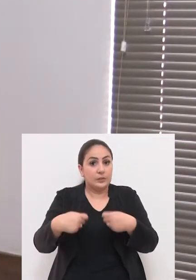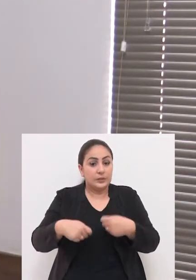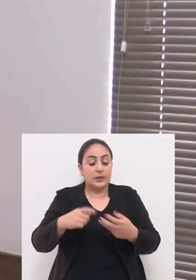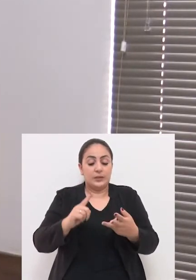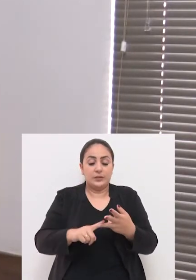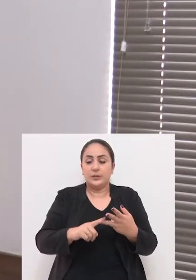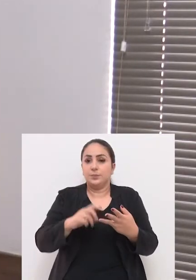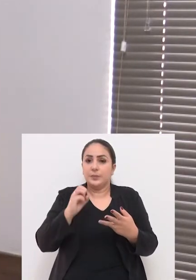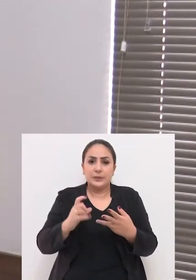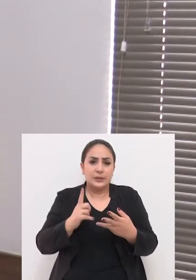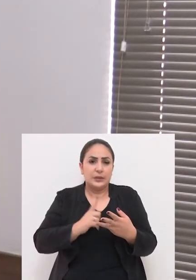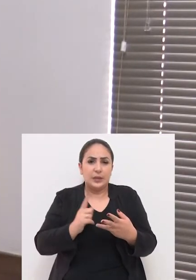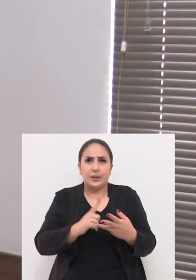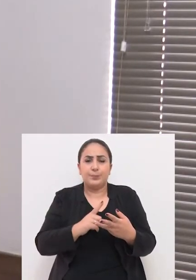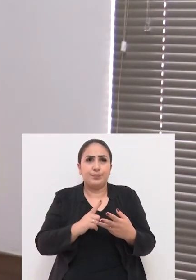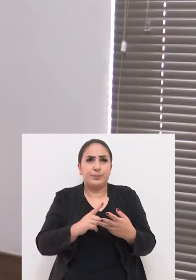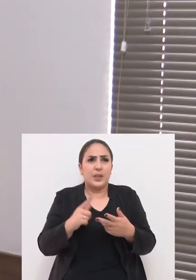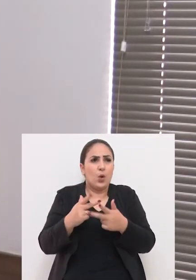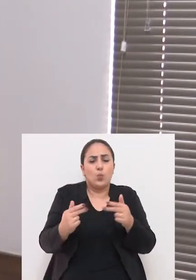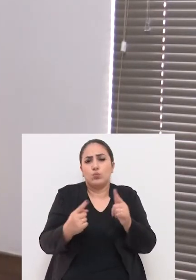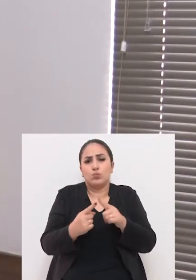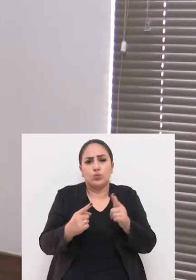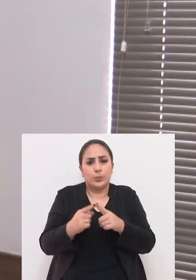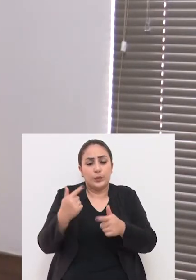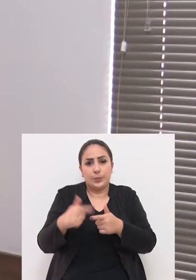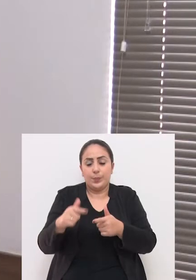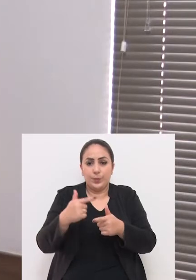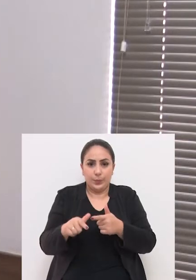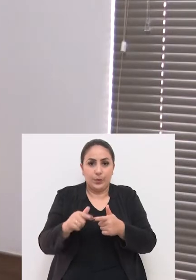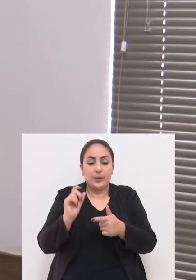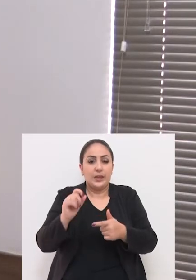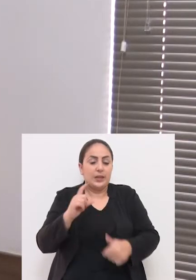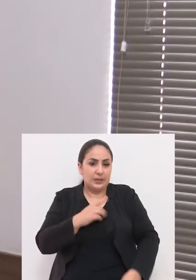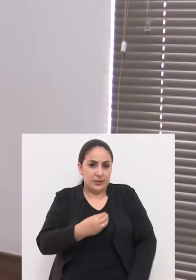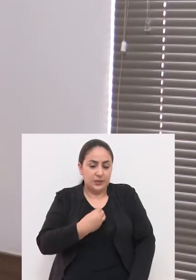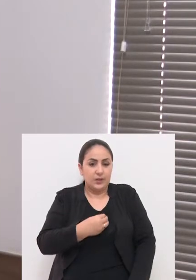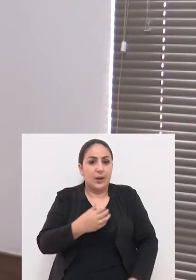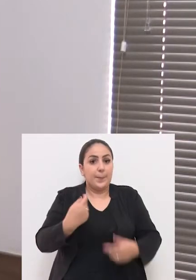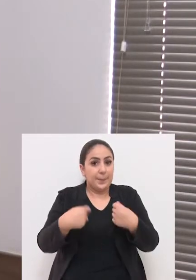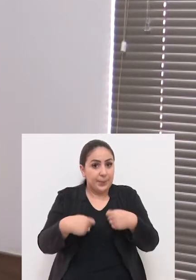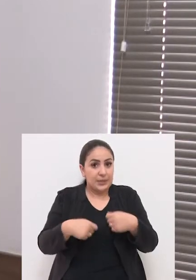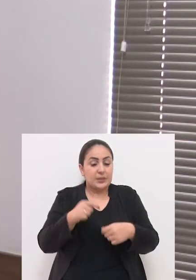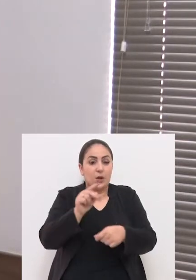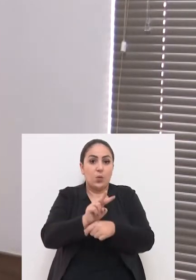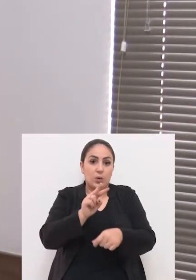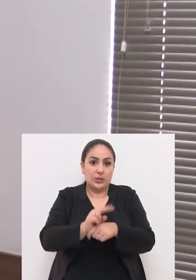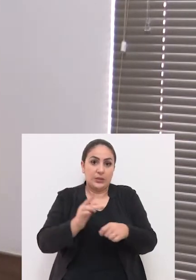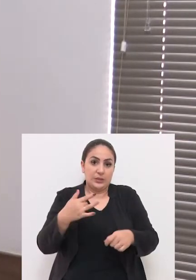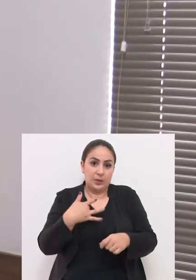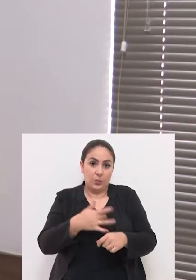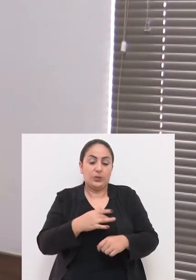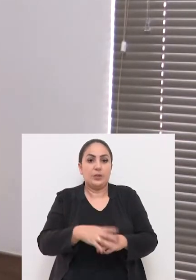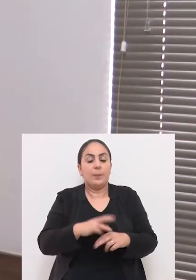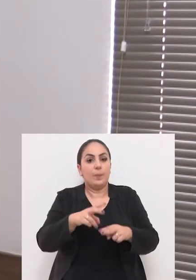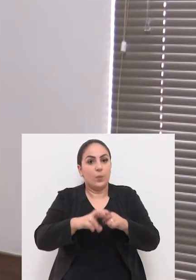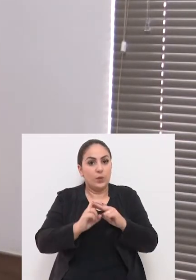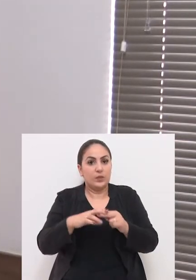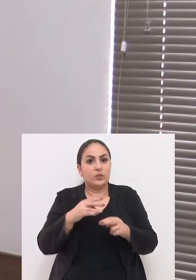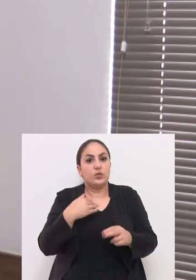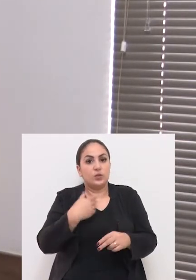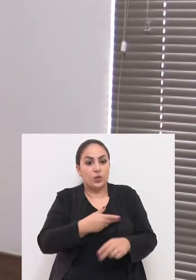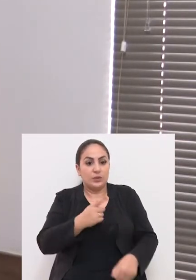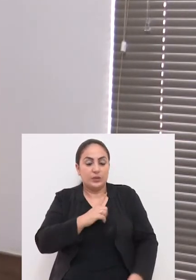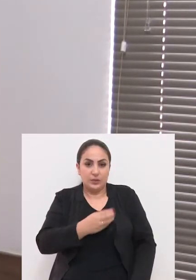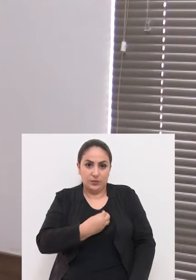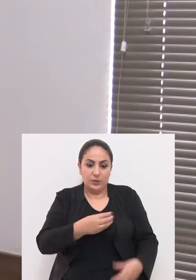novas necessidades, se elas apresentam algum tipo de problema que requeira o cuidado da saúde.